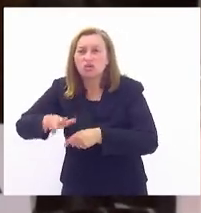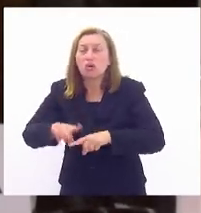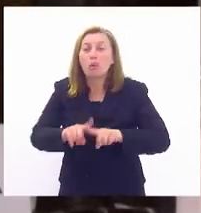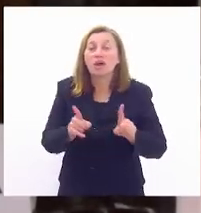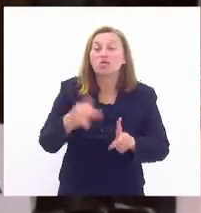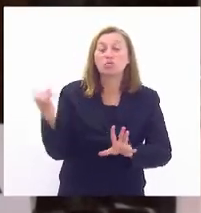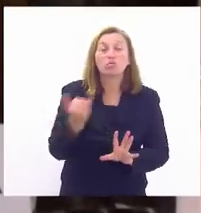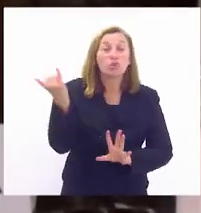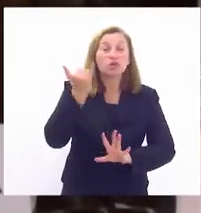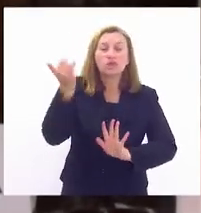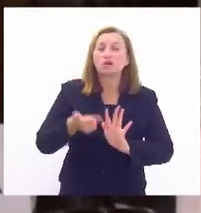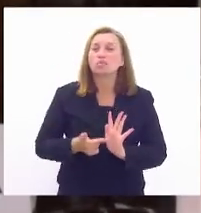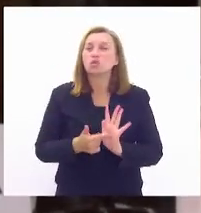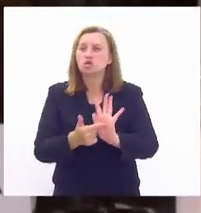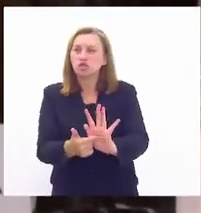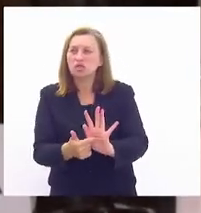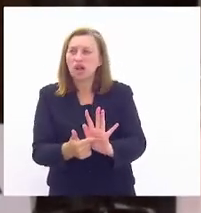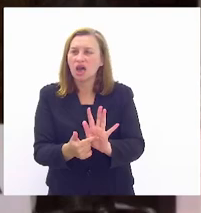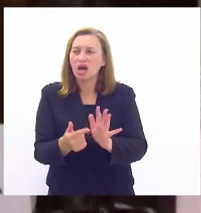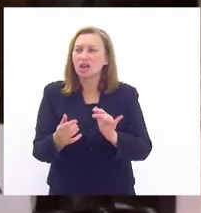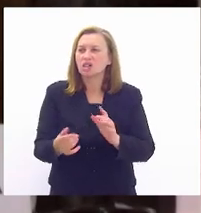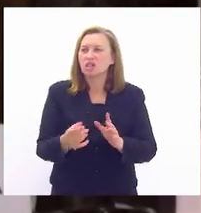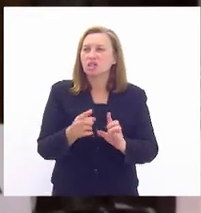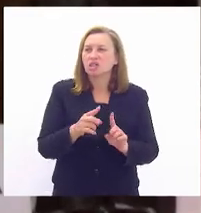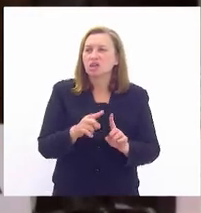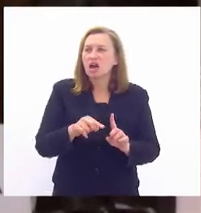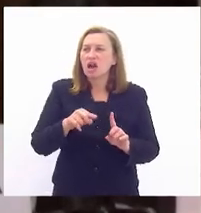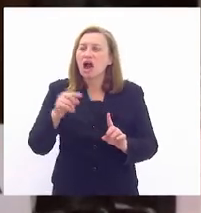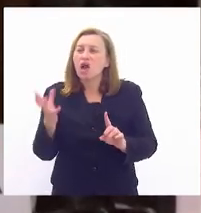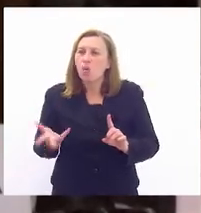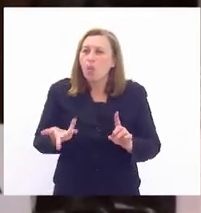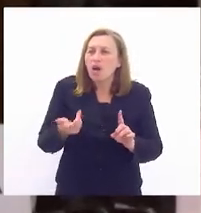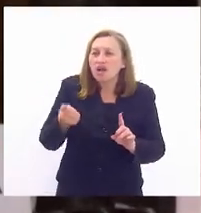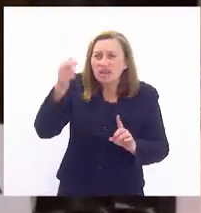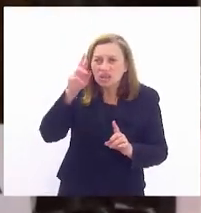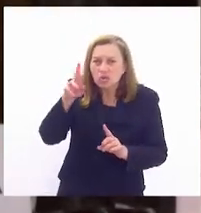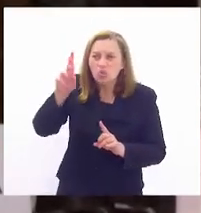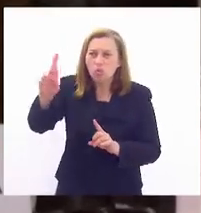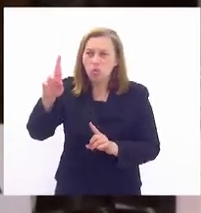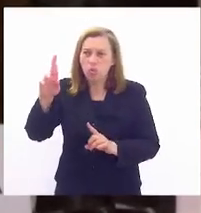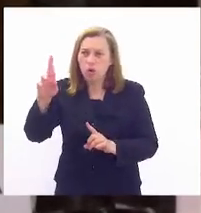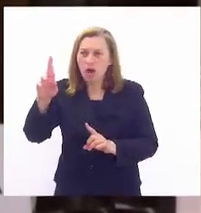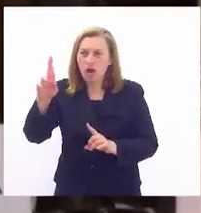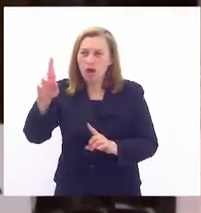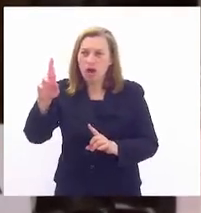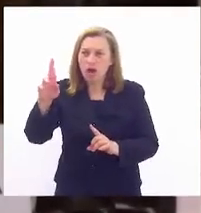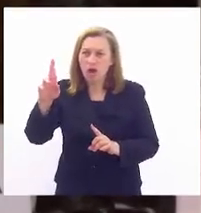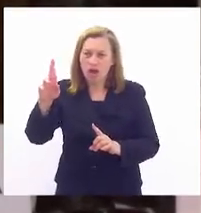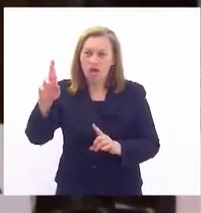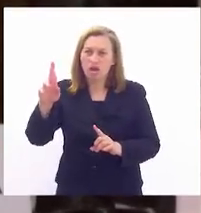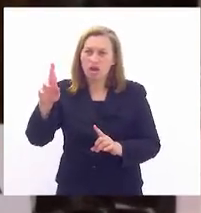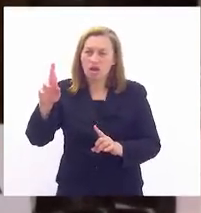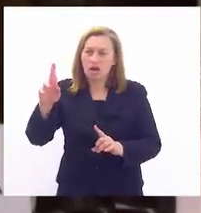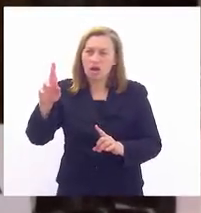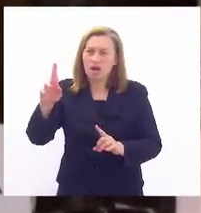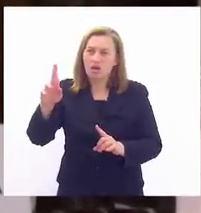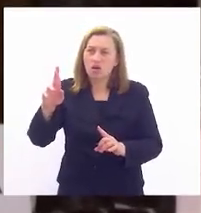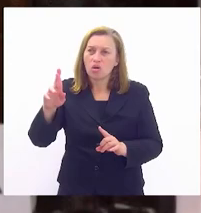importante demonstrar é que no índice de qualidade do ar, ele pega o que não é visível, o